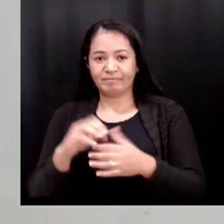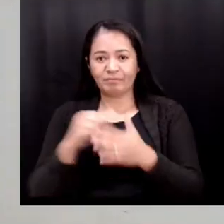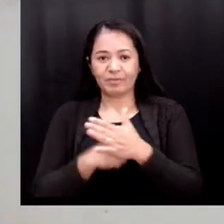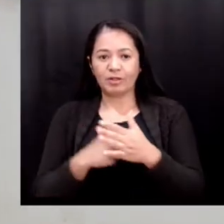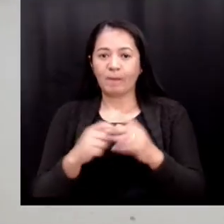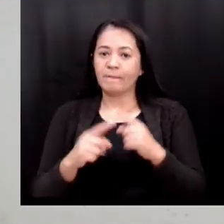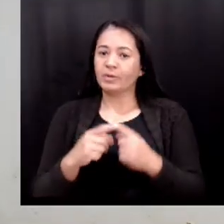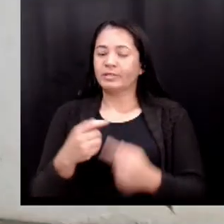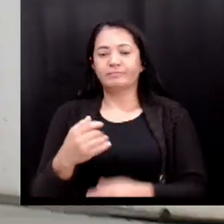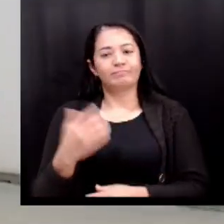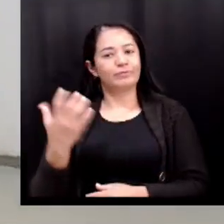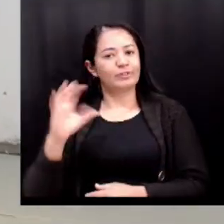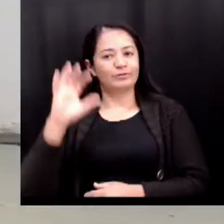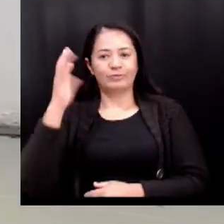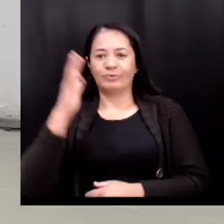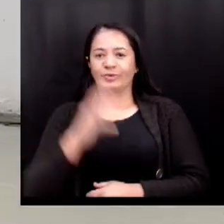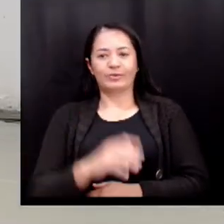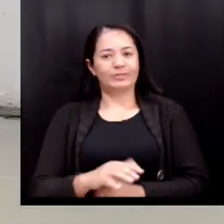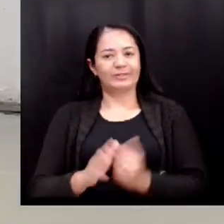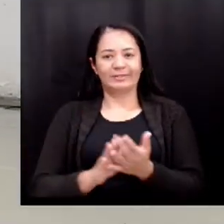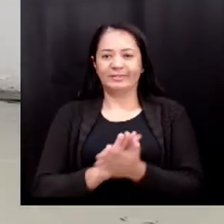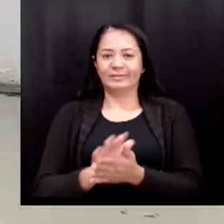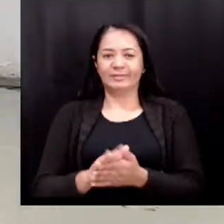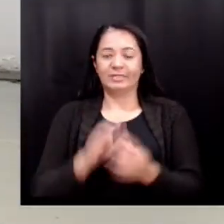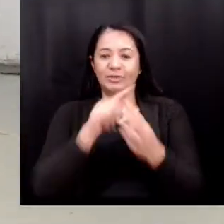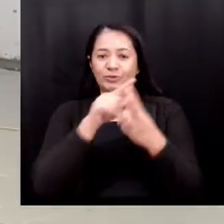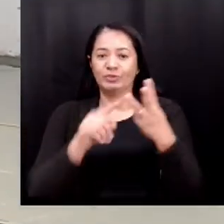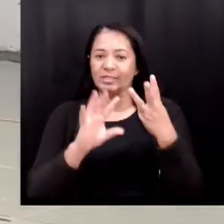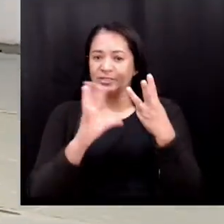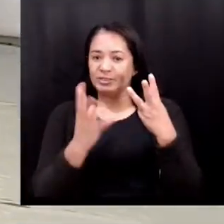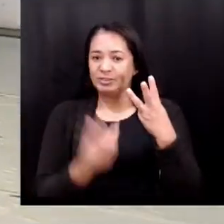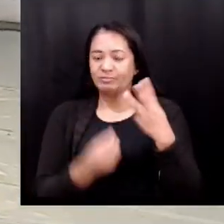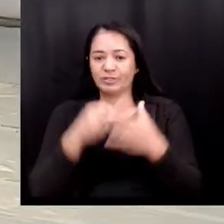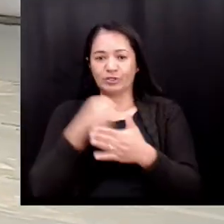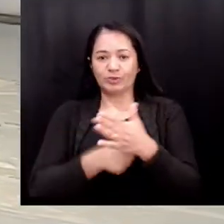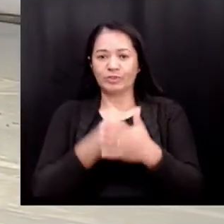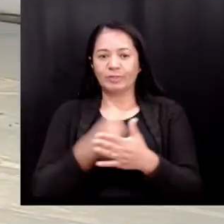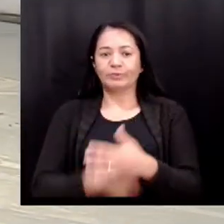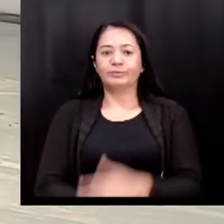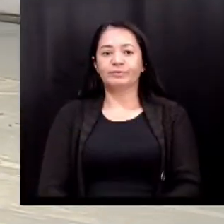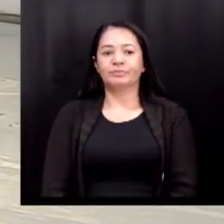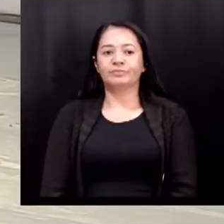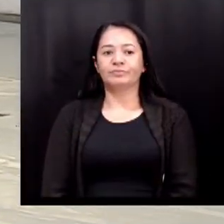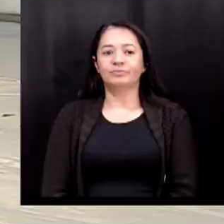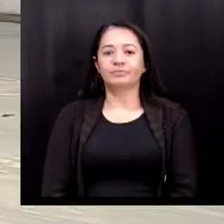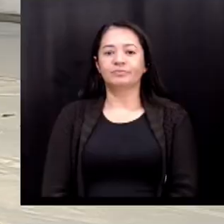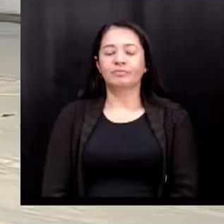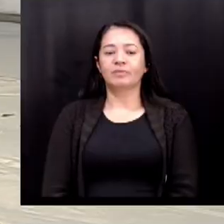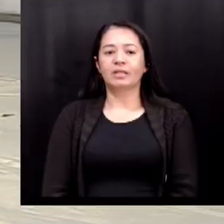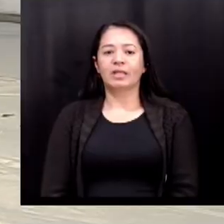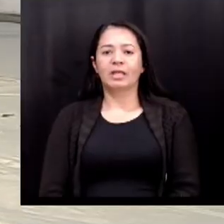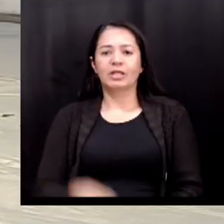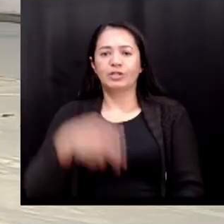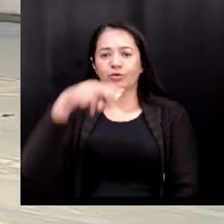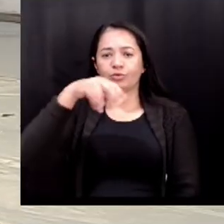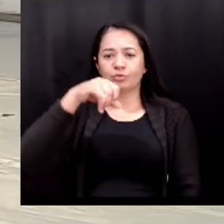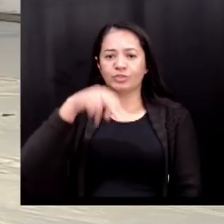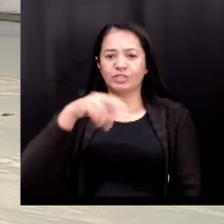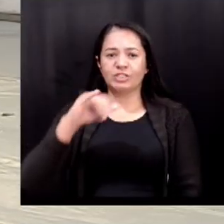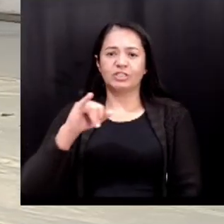Então esses são os 3 espíritos da luta, 3 corações da luta. E o ninjutsu é mais que um conjunto de combate, né? Uma filosofia de